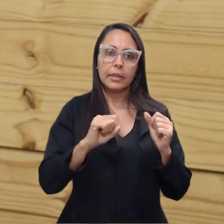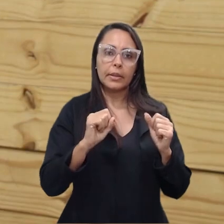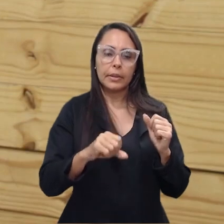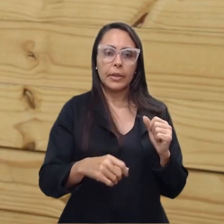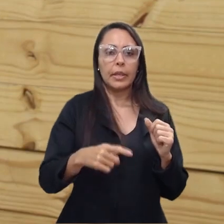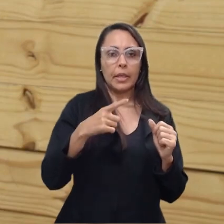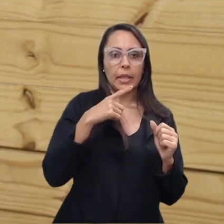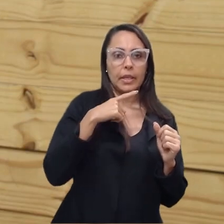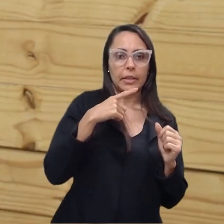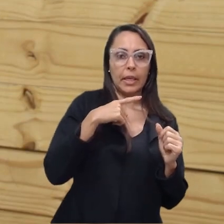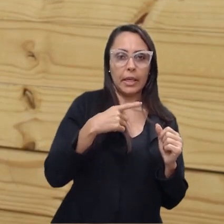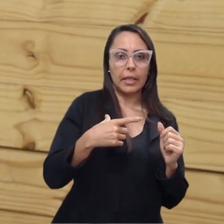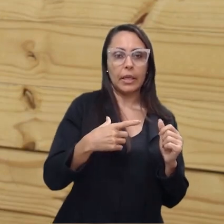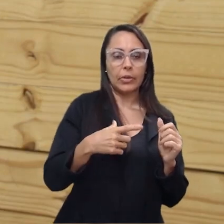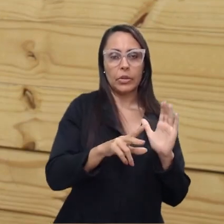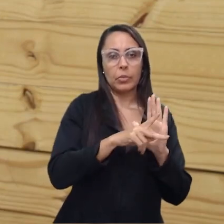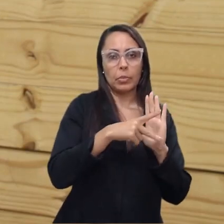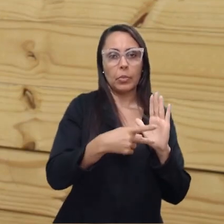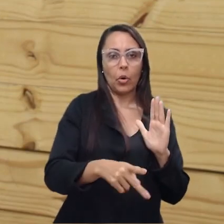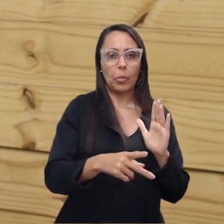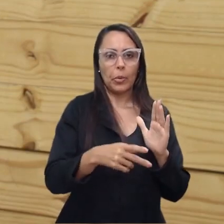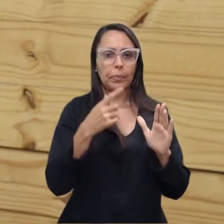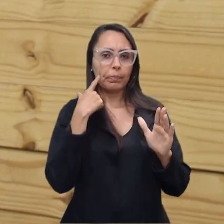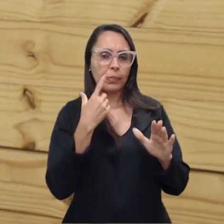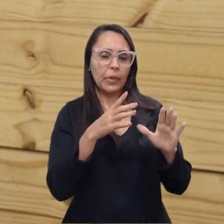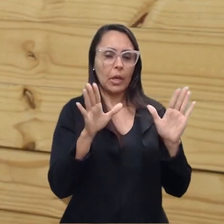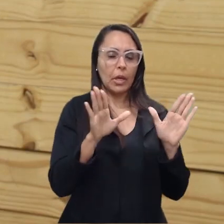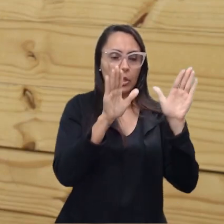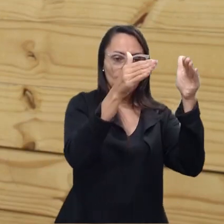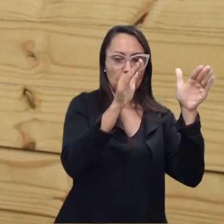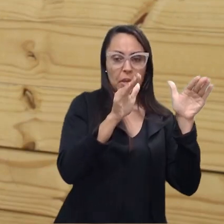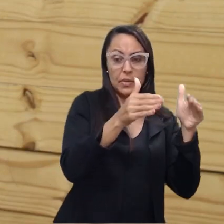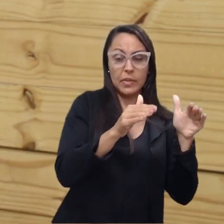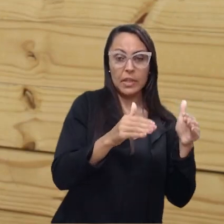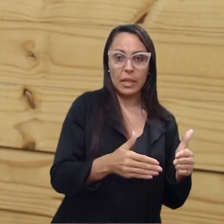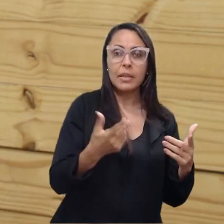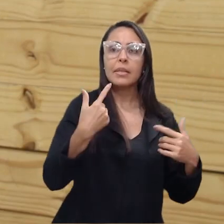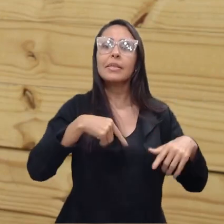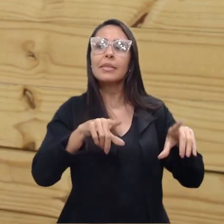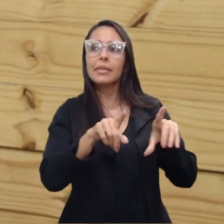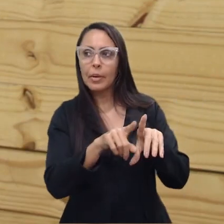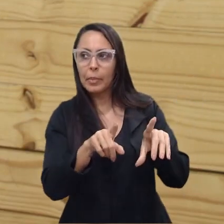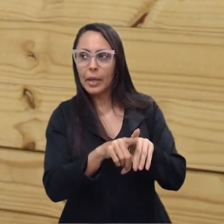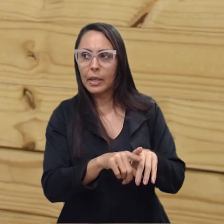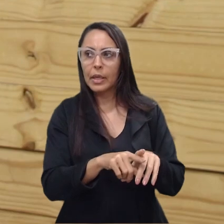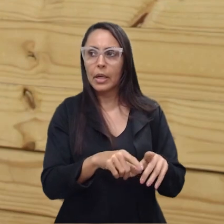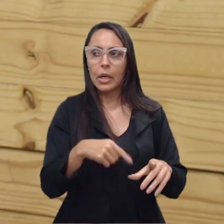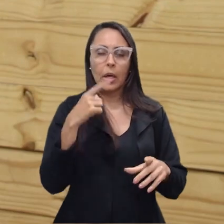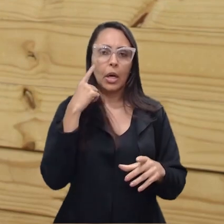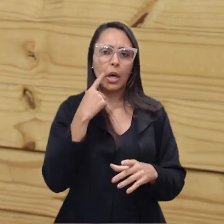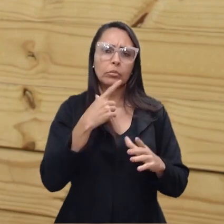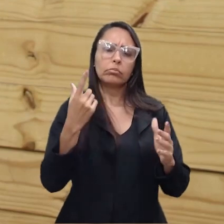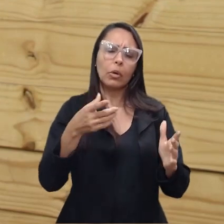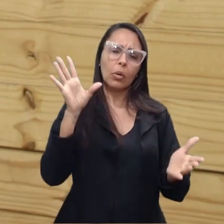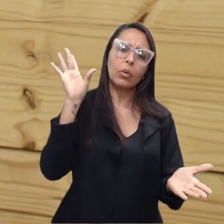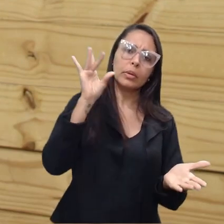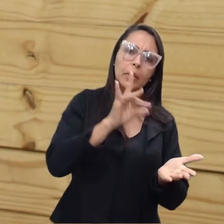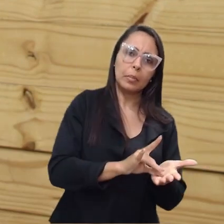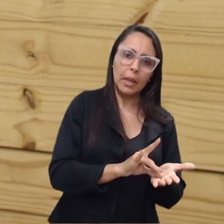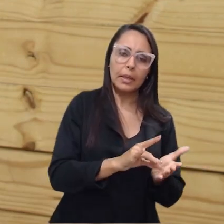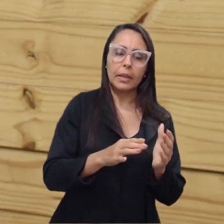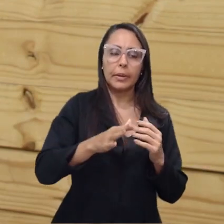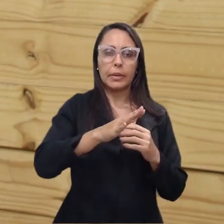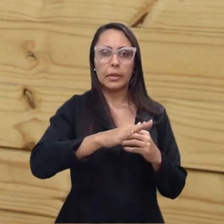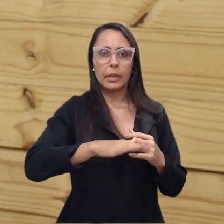aí a sua especificidade que vai ser também contemplada dentro